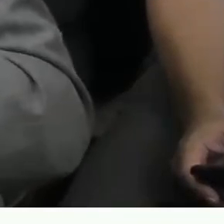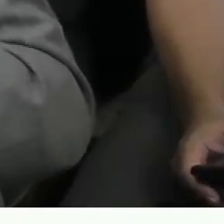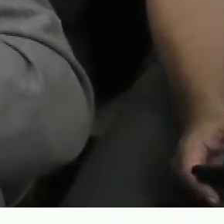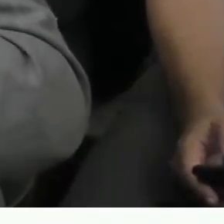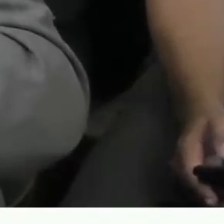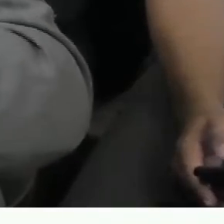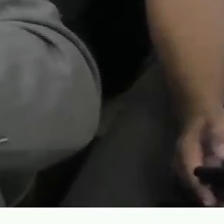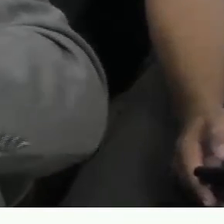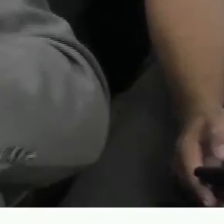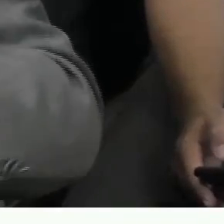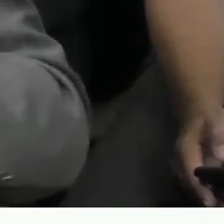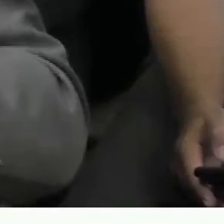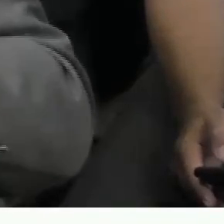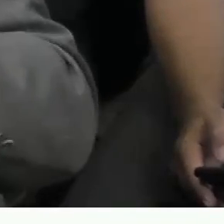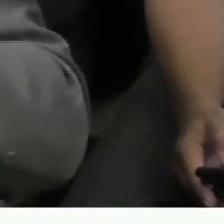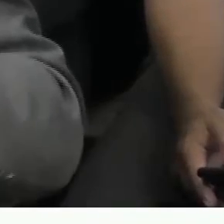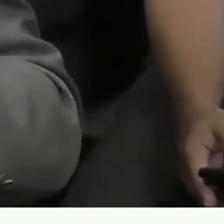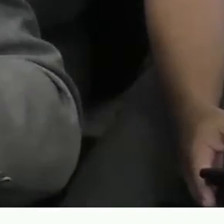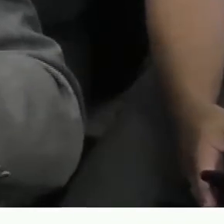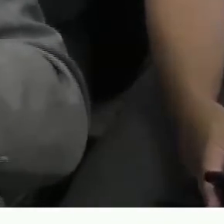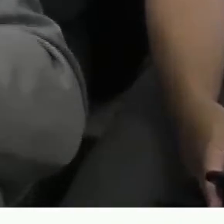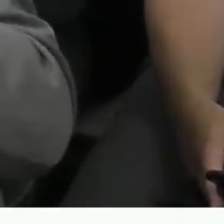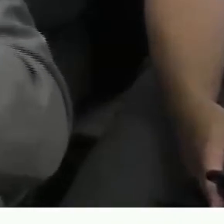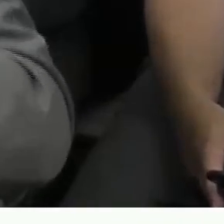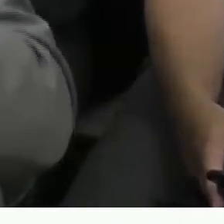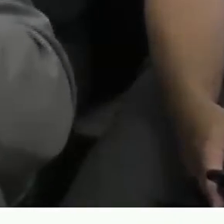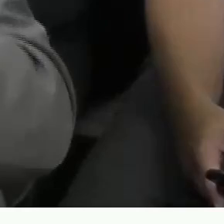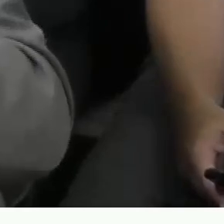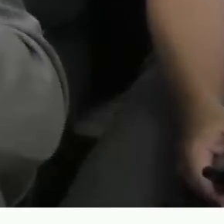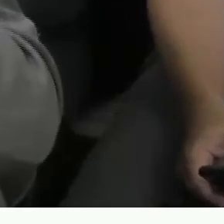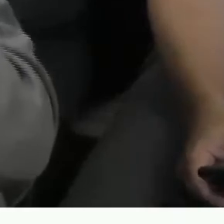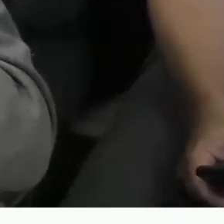para que possamos criar regras